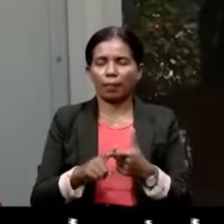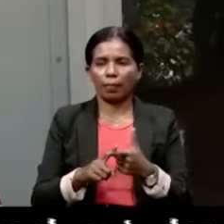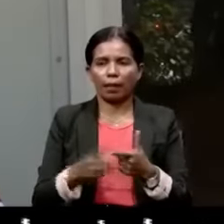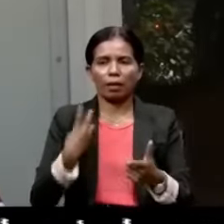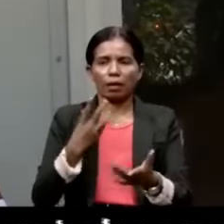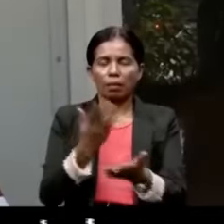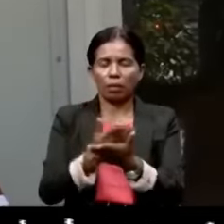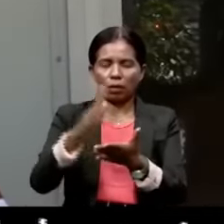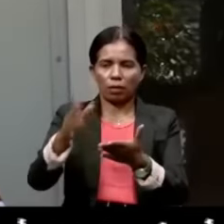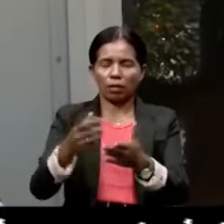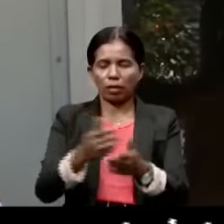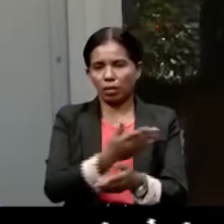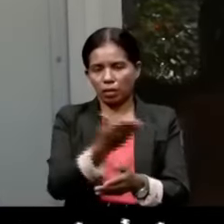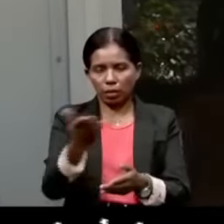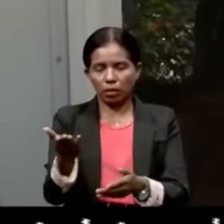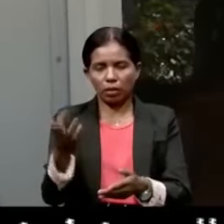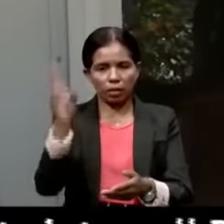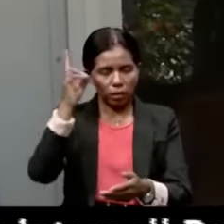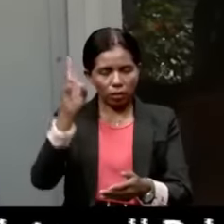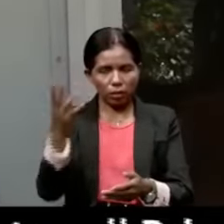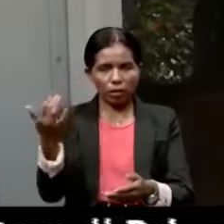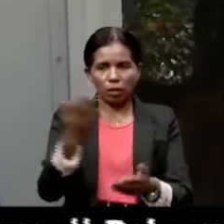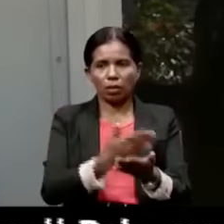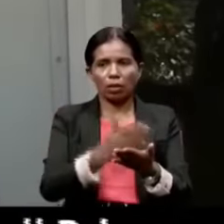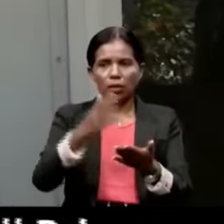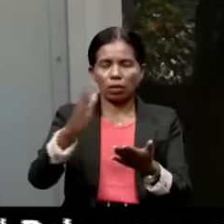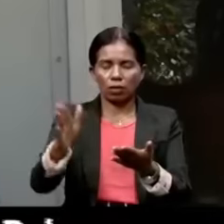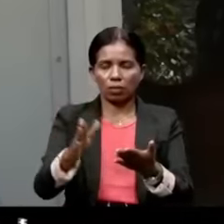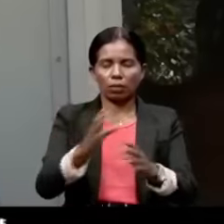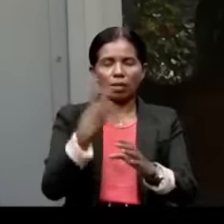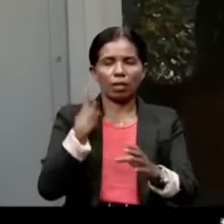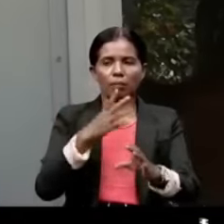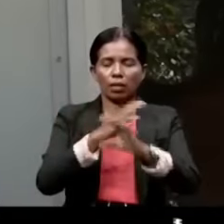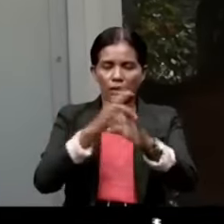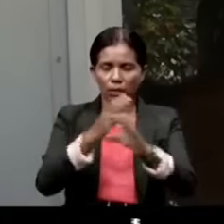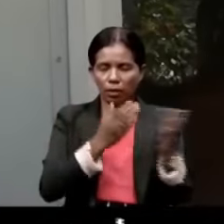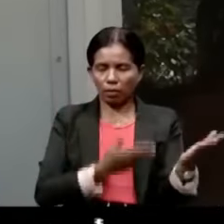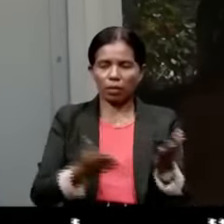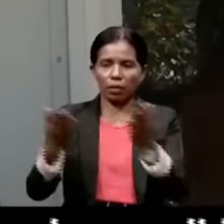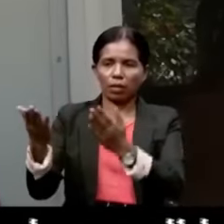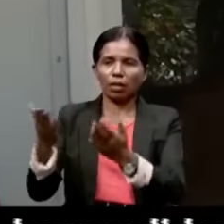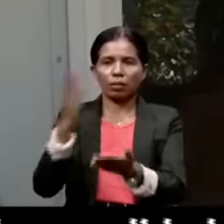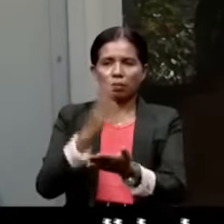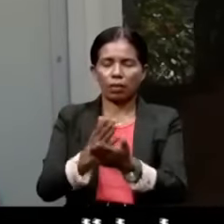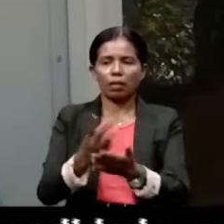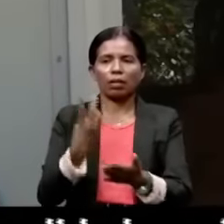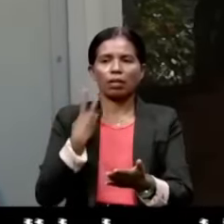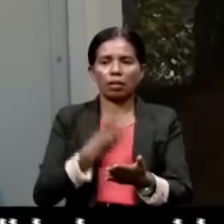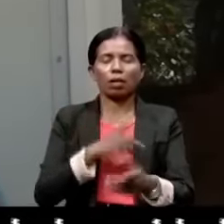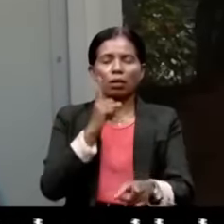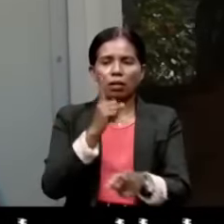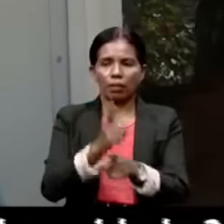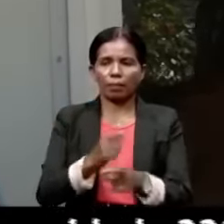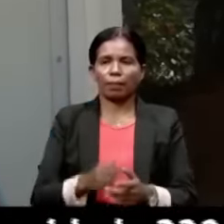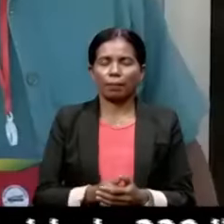ami sosa para tiu sira lori mola tira kar lori far ami ne kareta mos bele tiu sira kar para antam losona. E